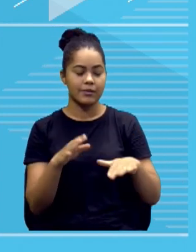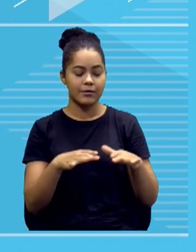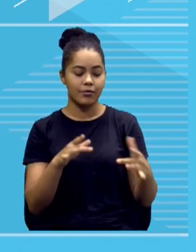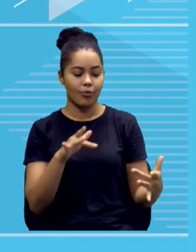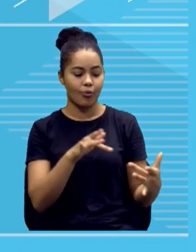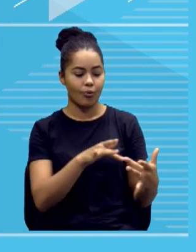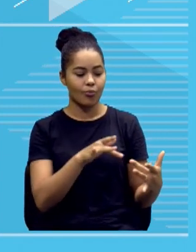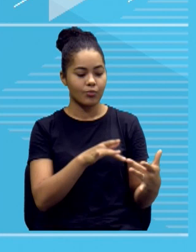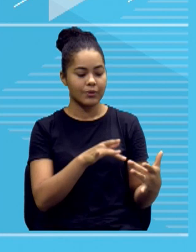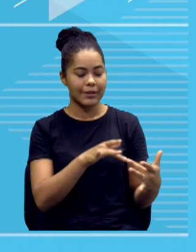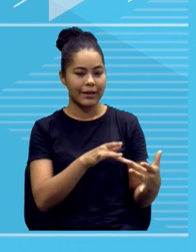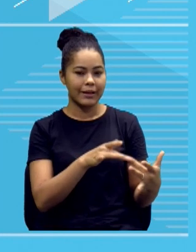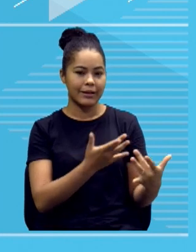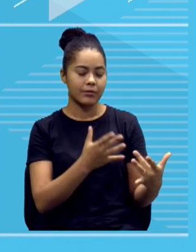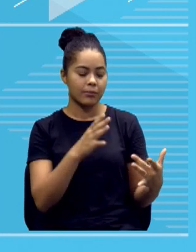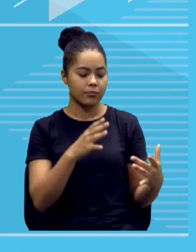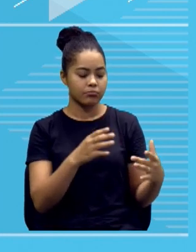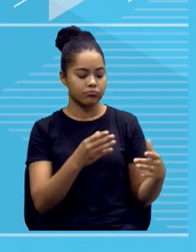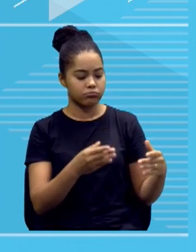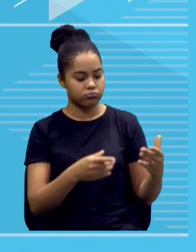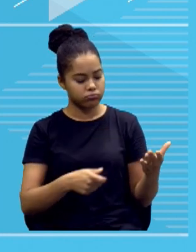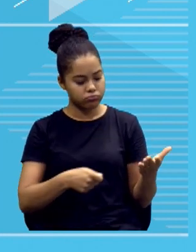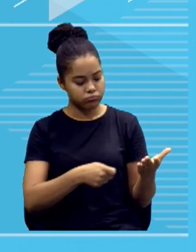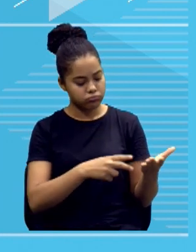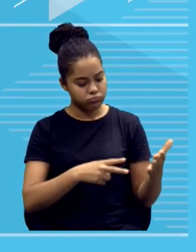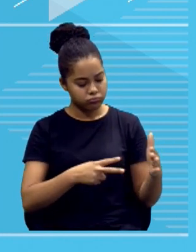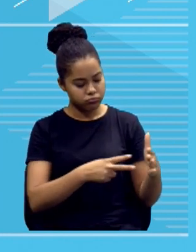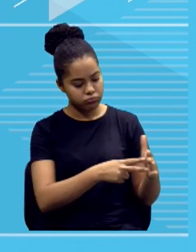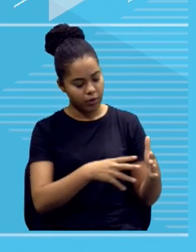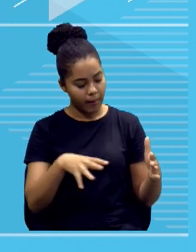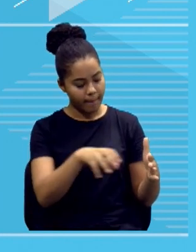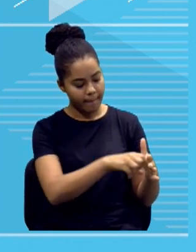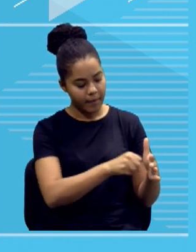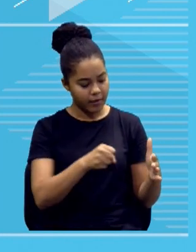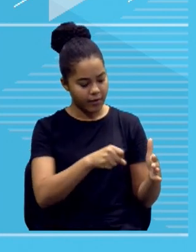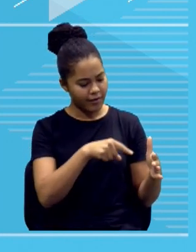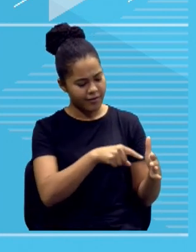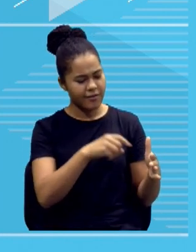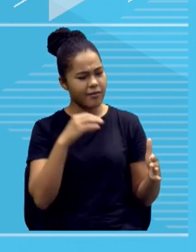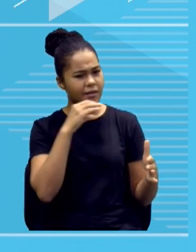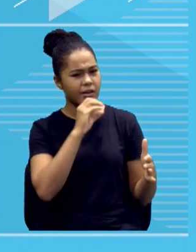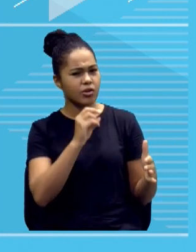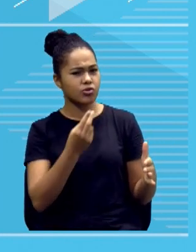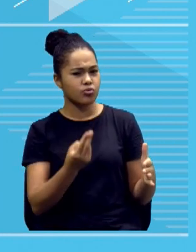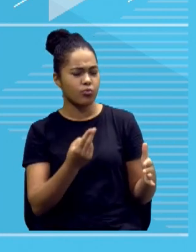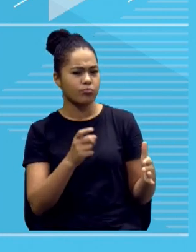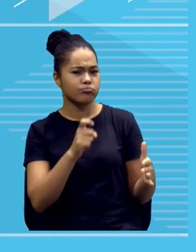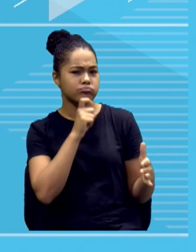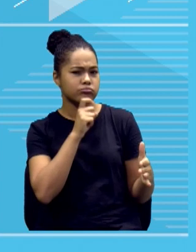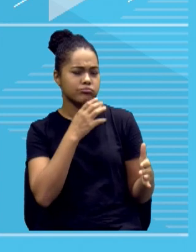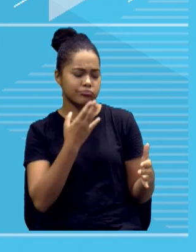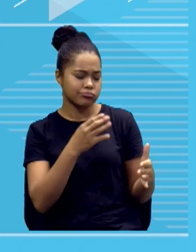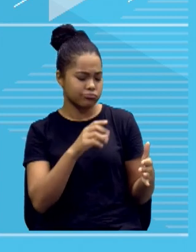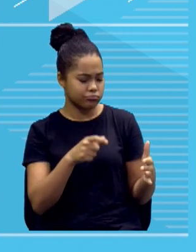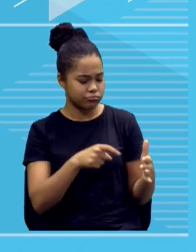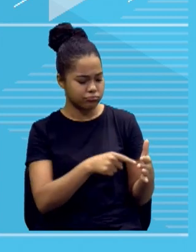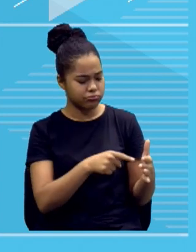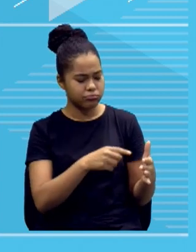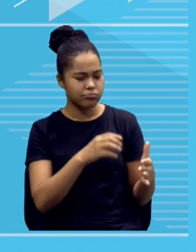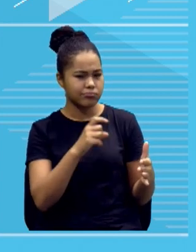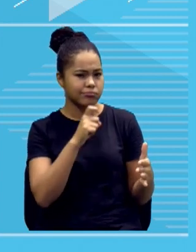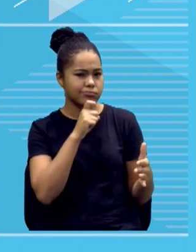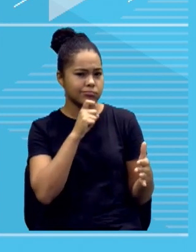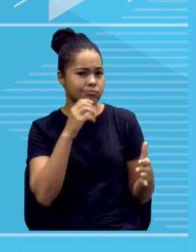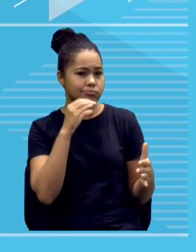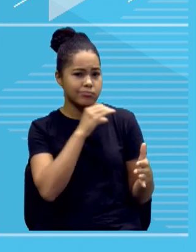vai estar frio ou quente? Quente. Mas o carregador ele foi feito para esquentar? Não. Então por que ele está esquentando? Porque